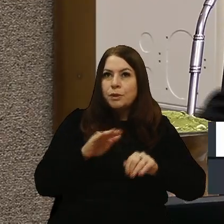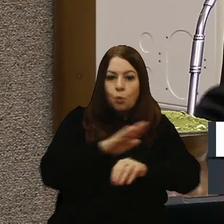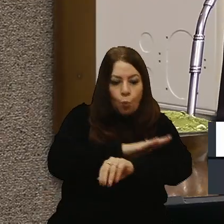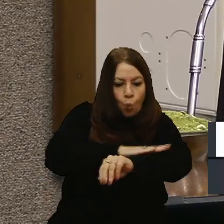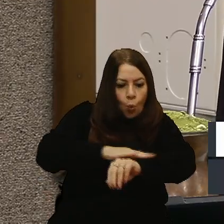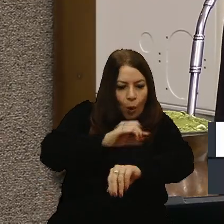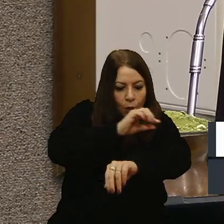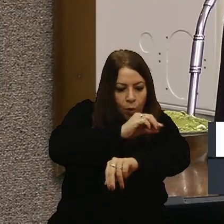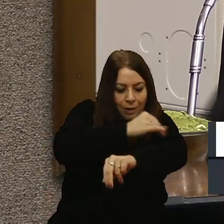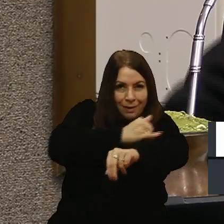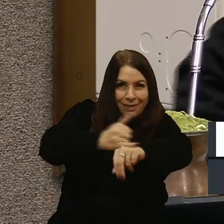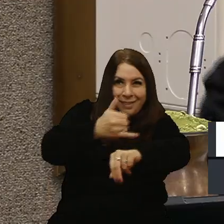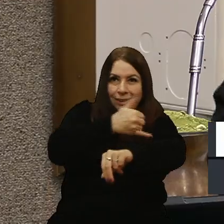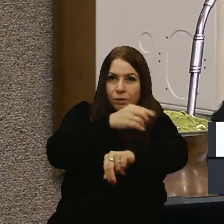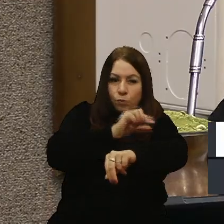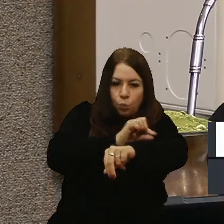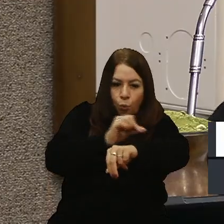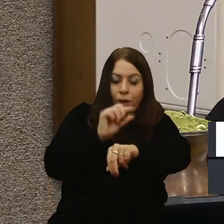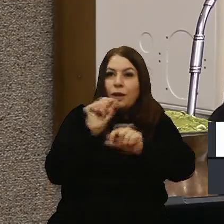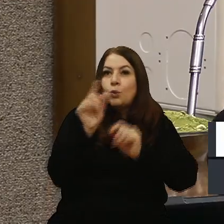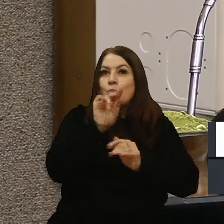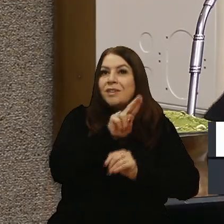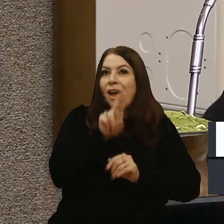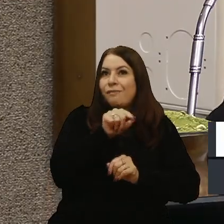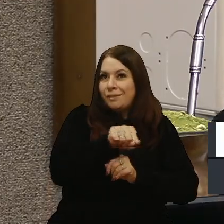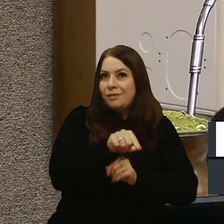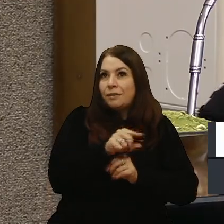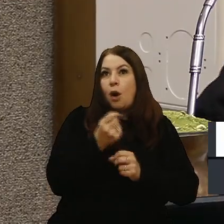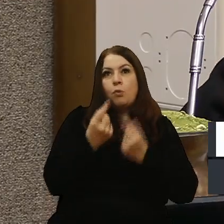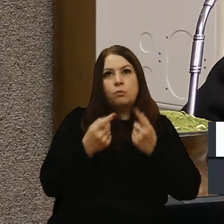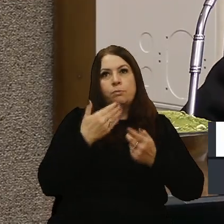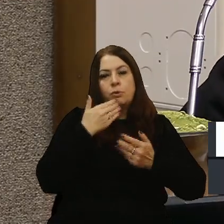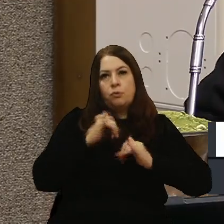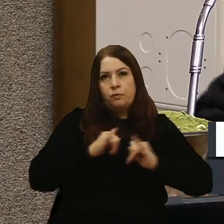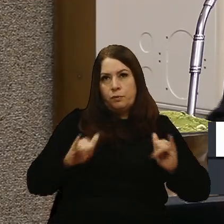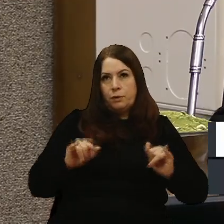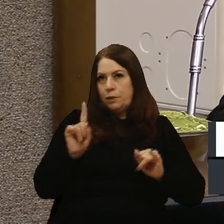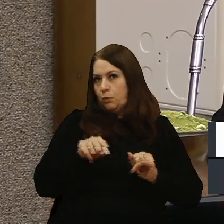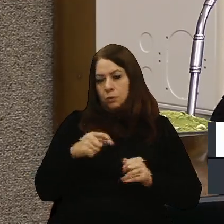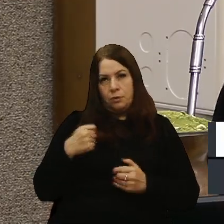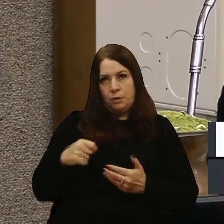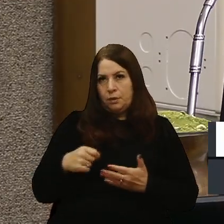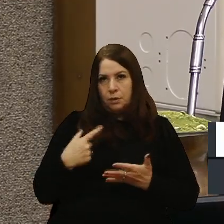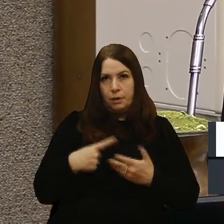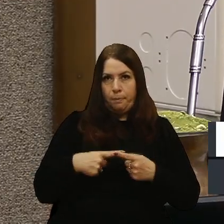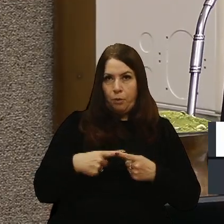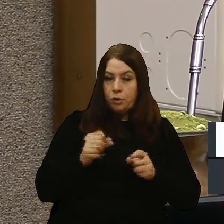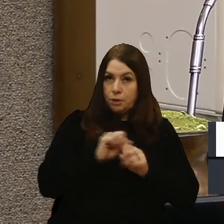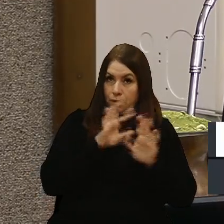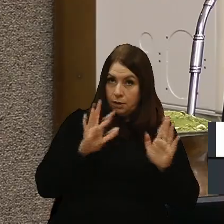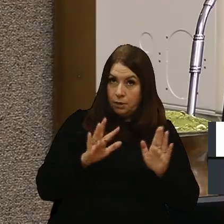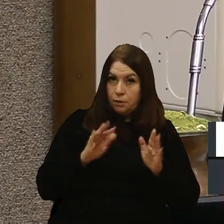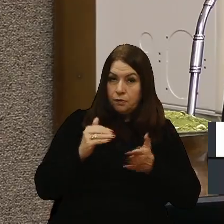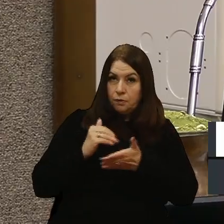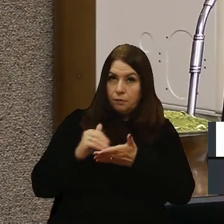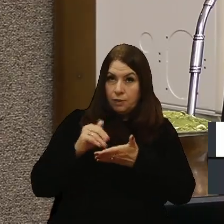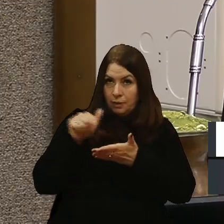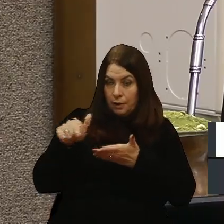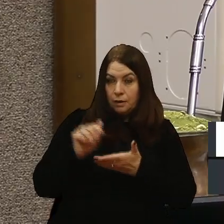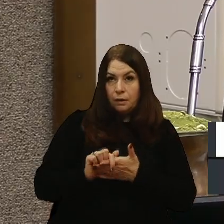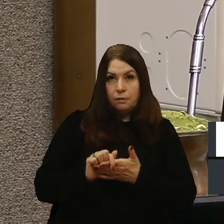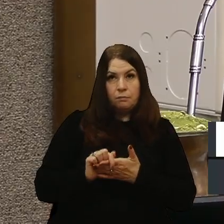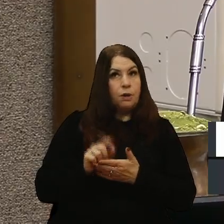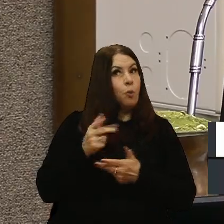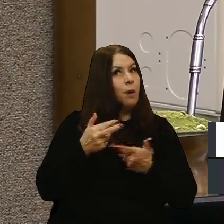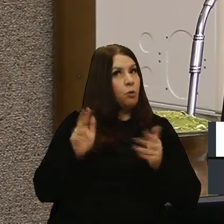de asfalto colocadas. Então, falar que alguns pedidos de informação não são necessários porque podem ser esclarecidos pelo secretário